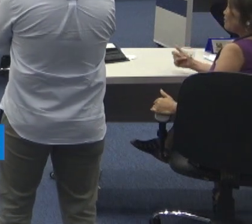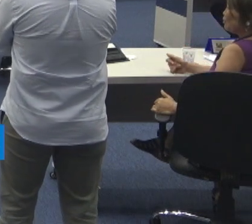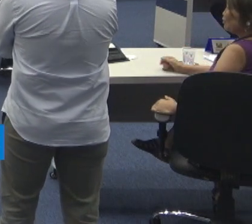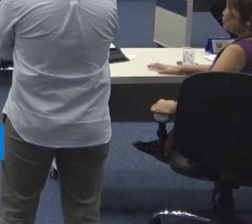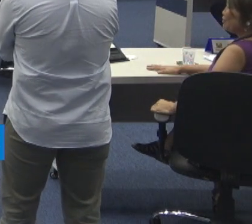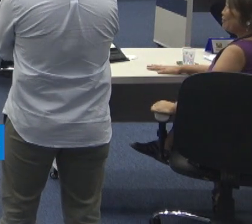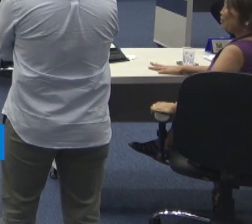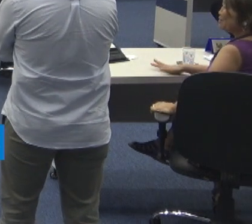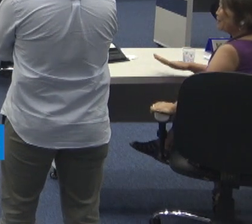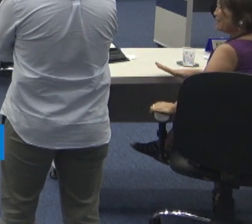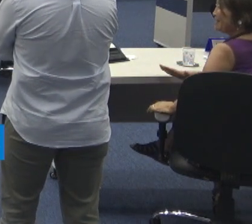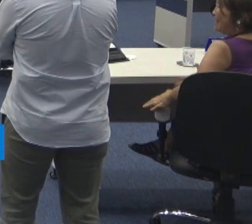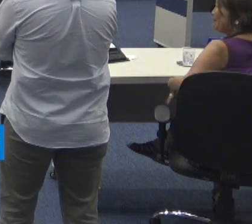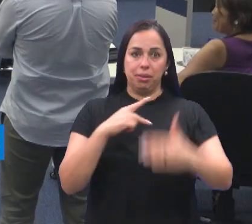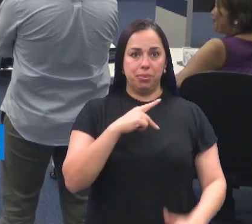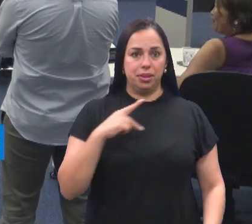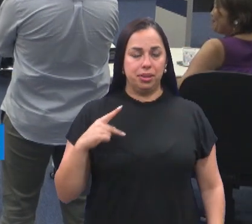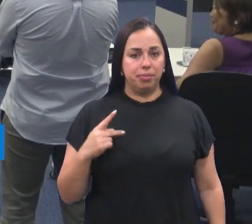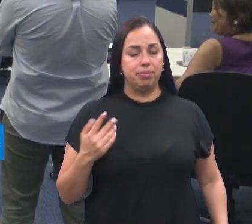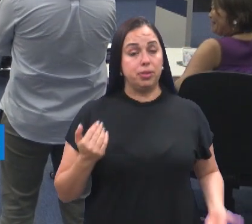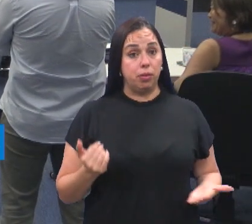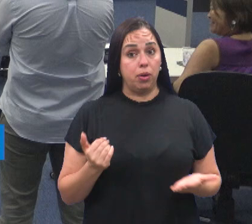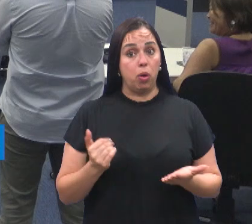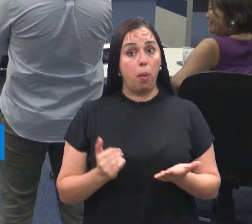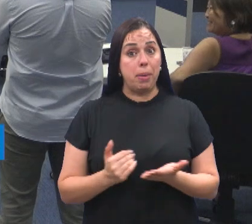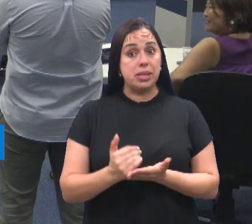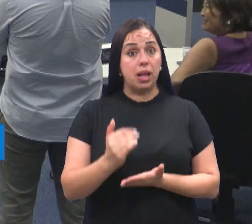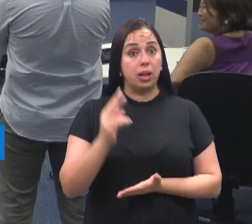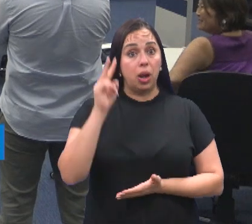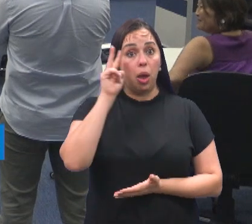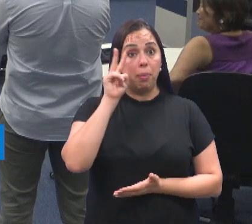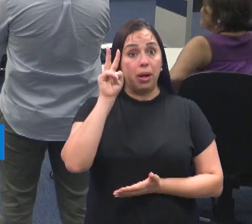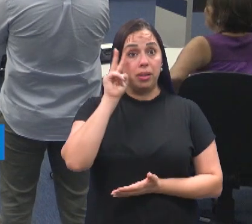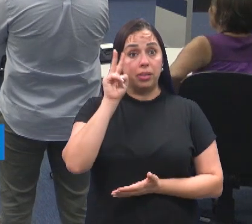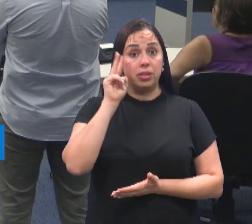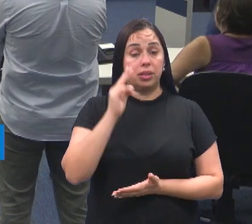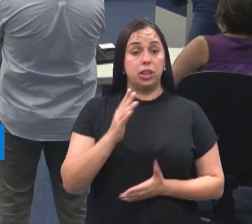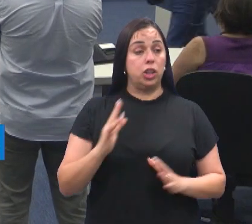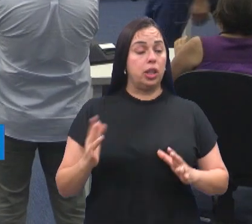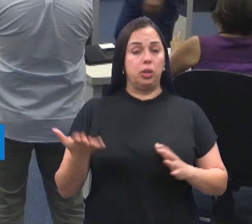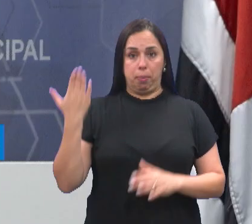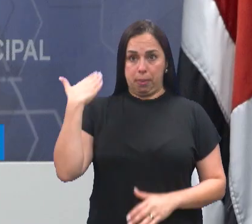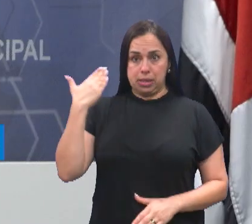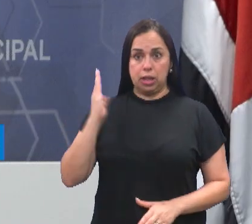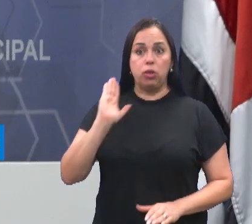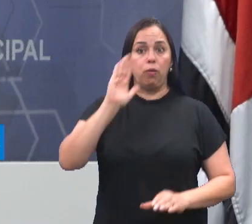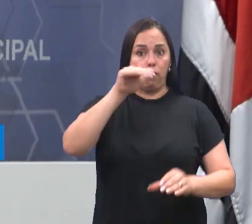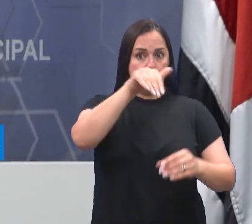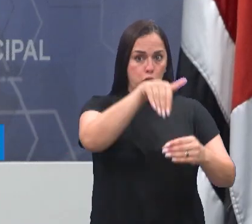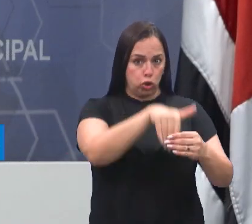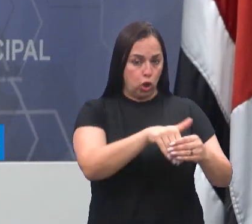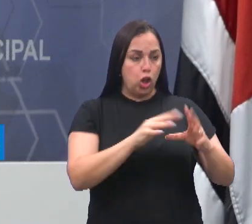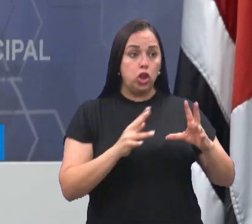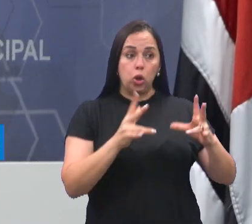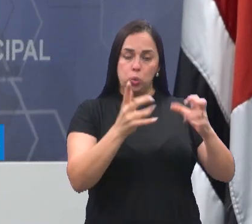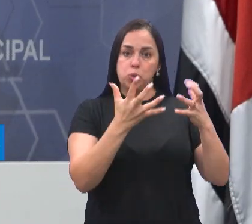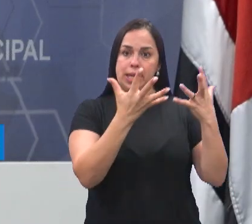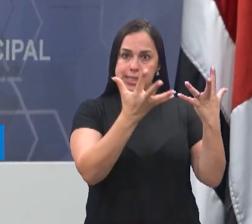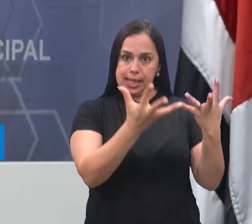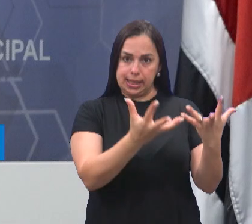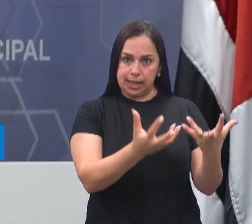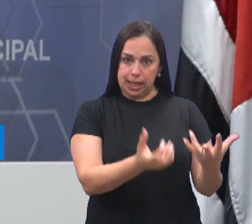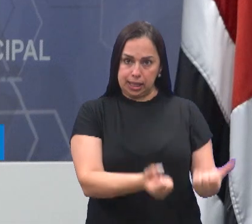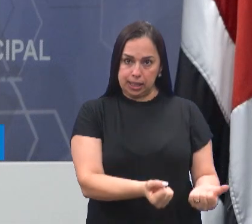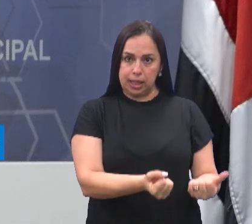Obrigado, presidente. Começar aqui lembrando que o projeto foi votado por unanimidade. Já foi falado aqui pelas vereadoras, autoras